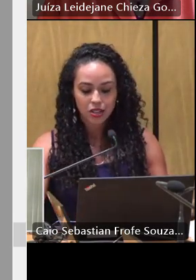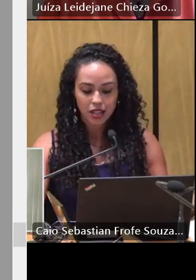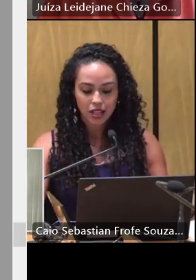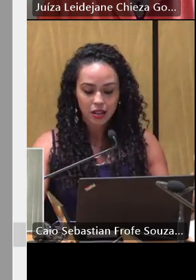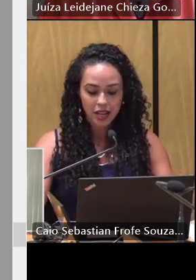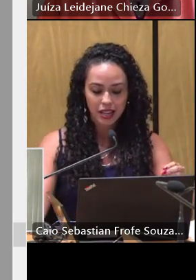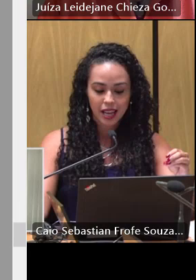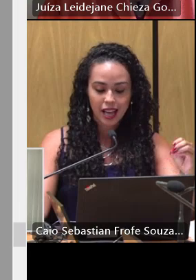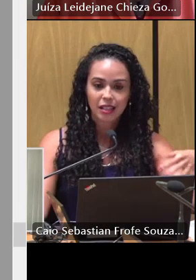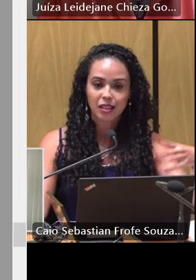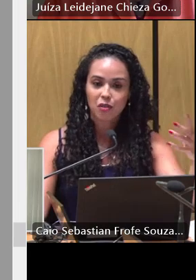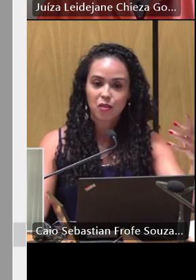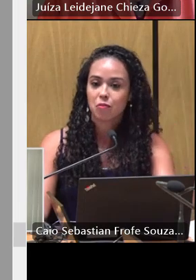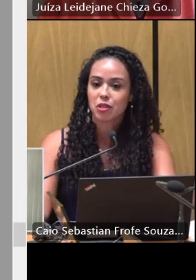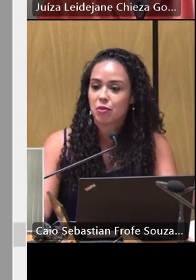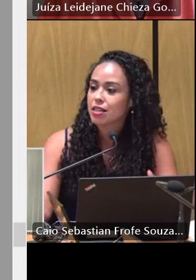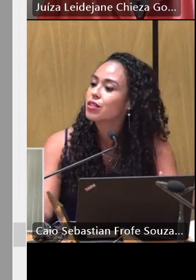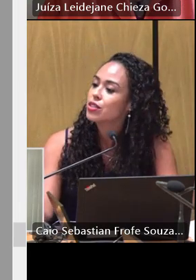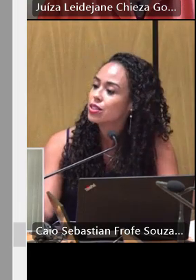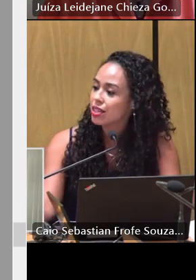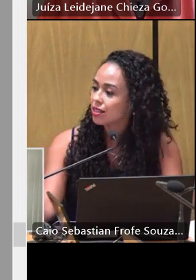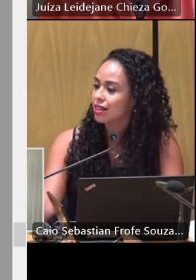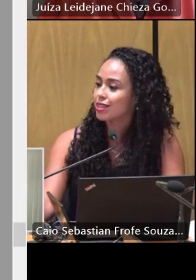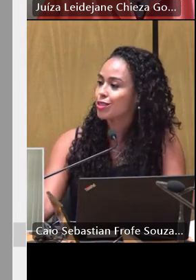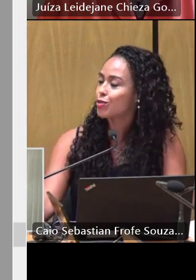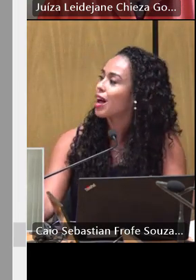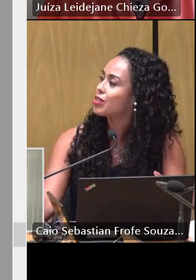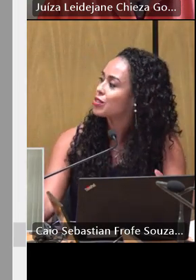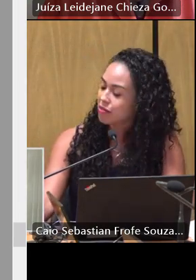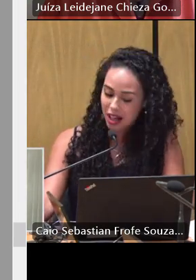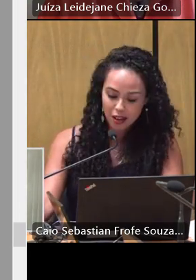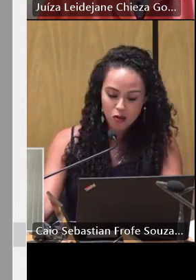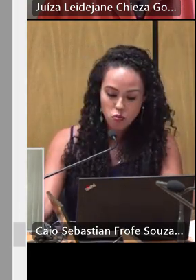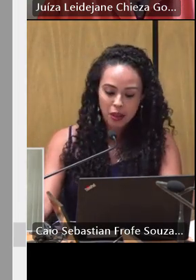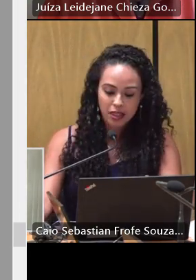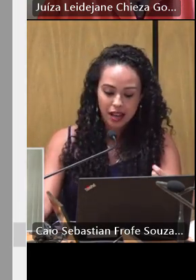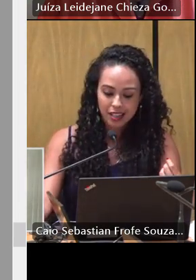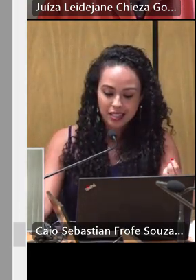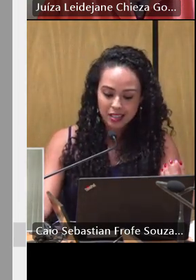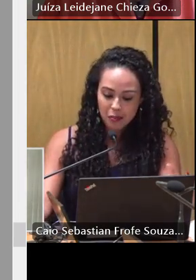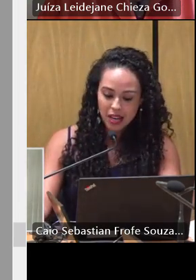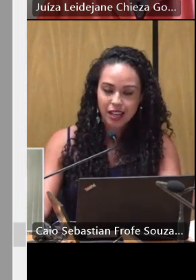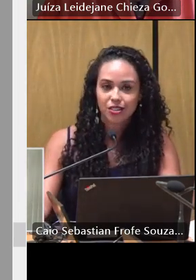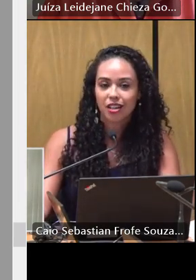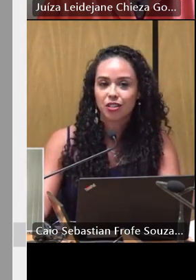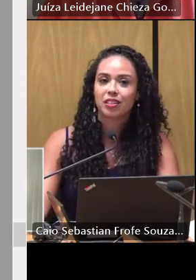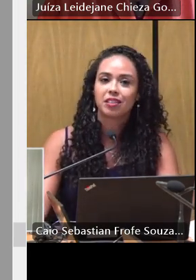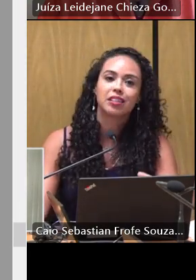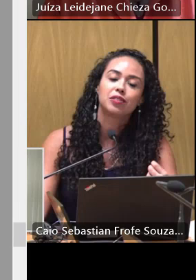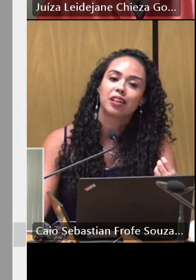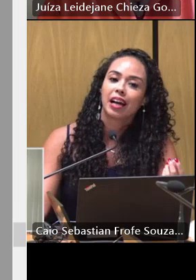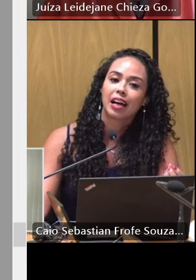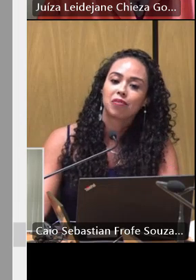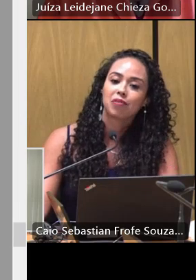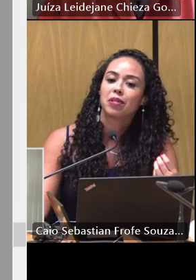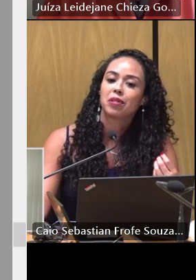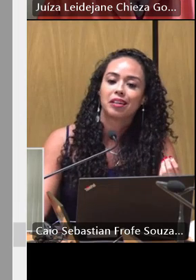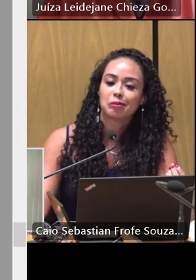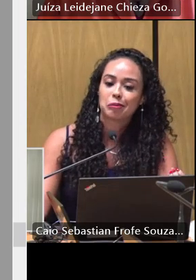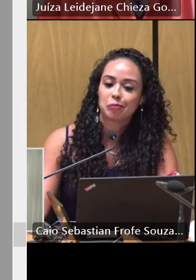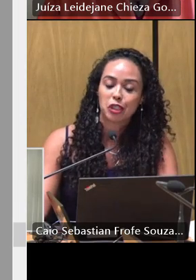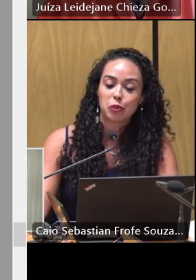mostrar também que cada um vai ter uma experiência distinta né desses lugares de fala da desses ambientes né a gente vai ter cada um vai ter